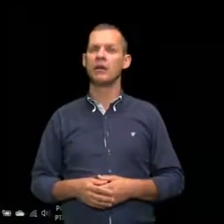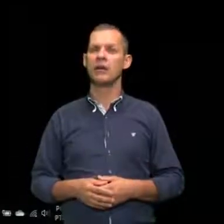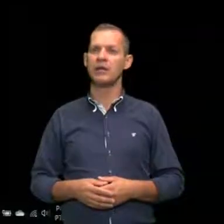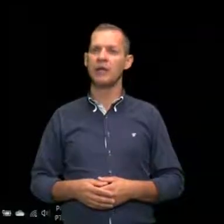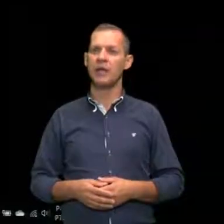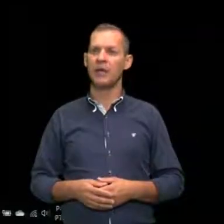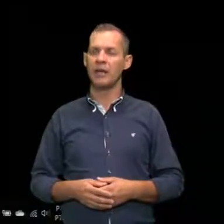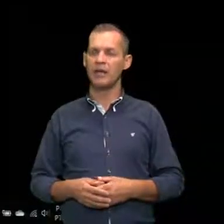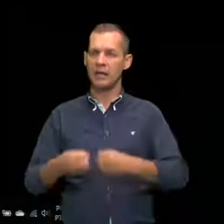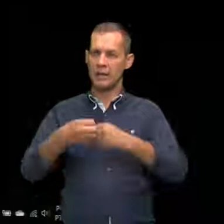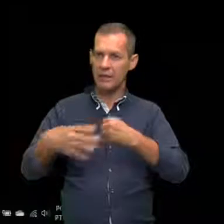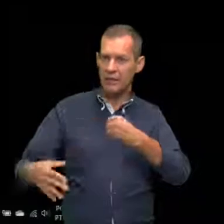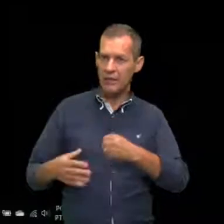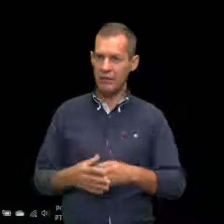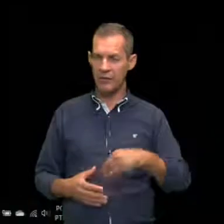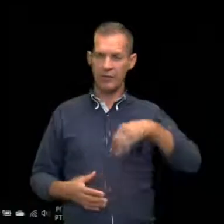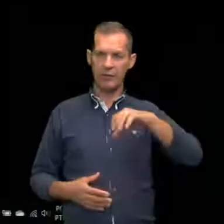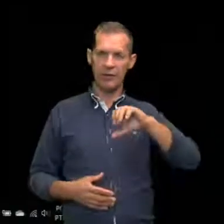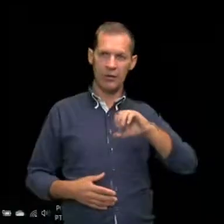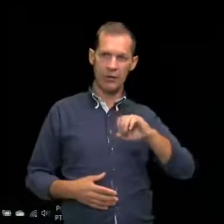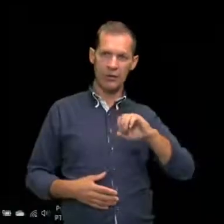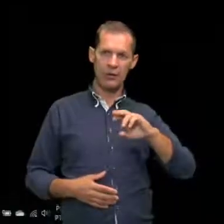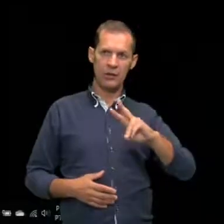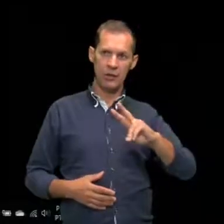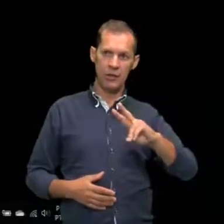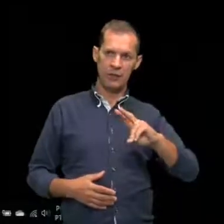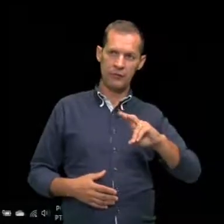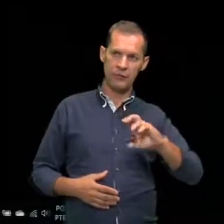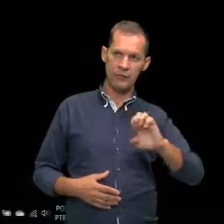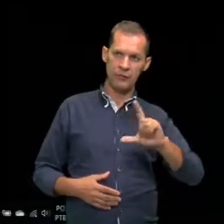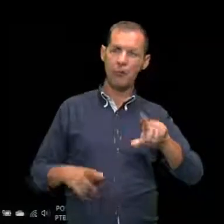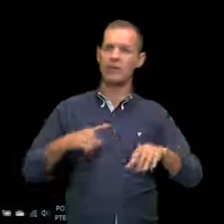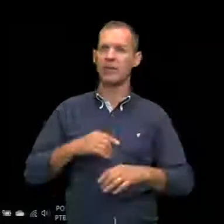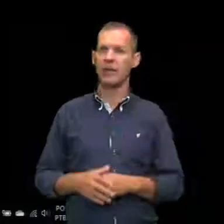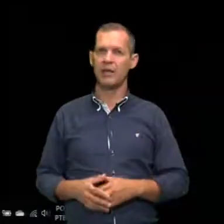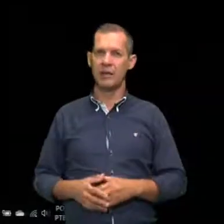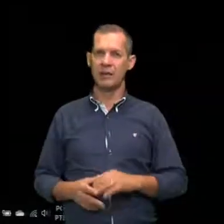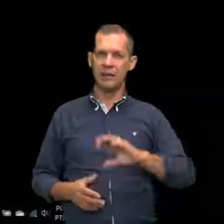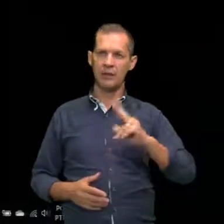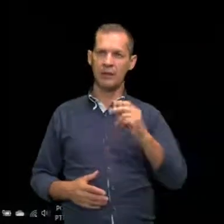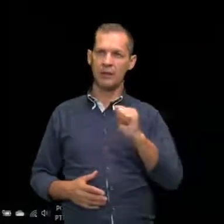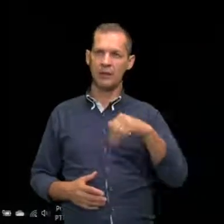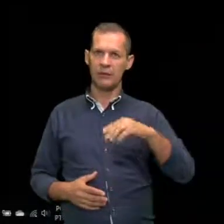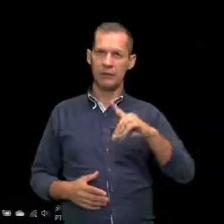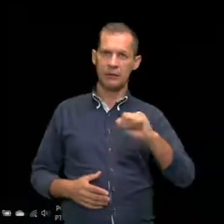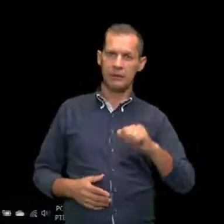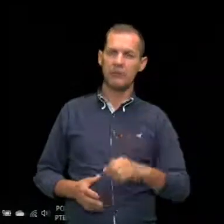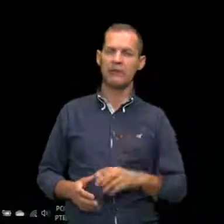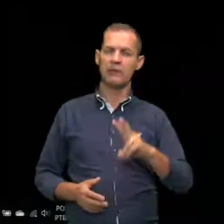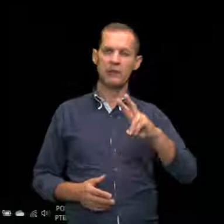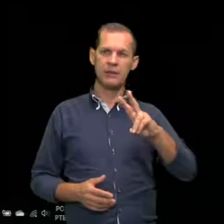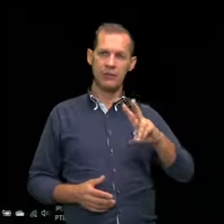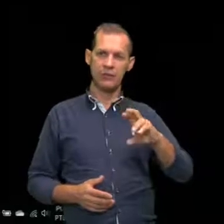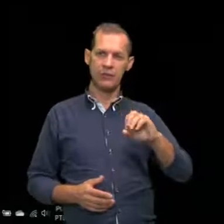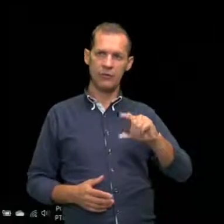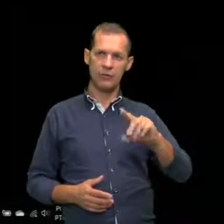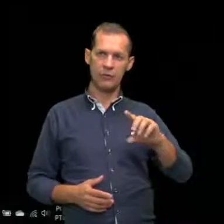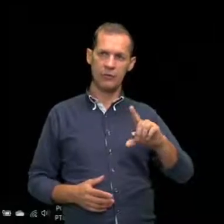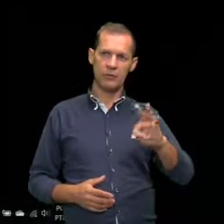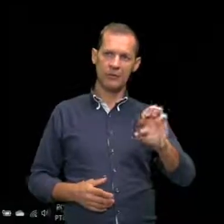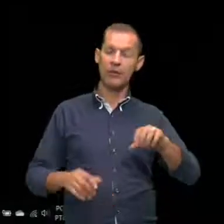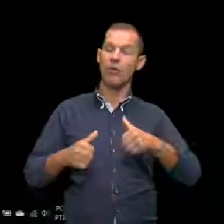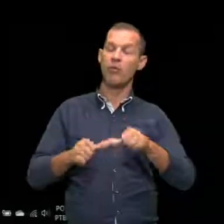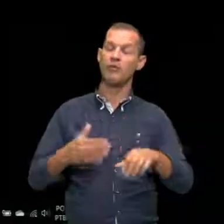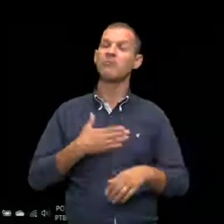móveis. E tá vendo que tem aqui, ó, chamada VoLTE. E o meu já